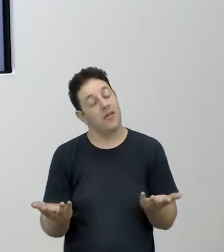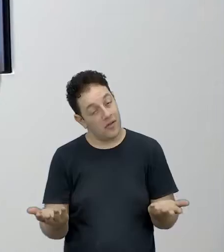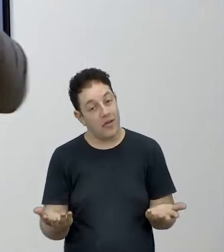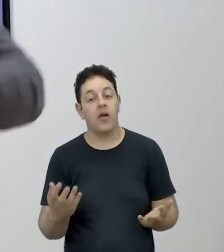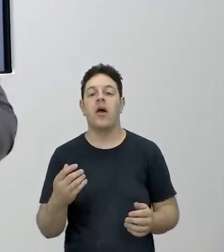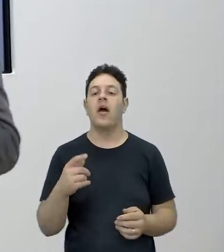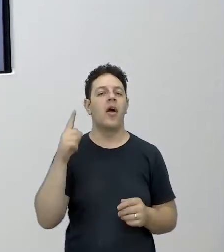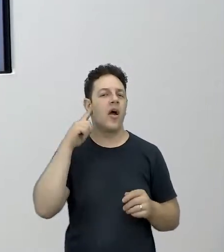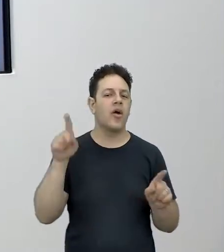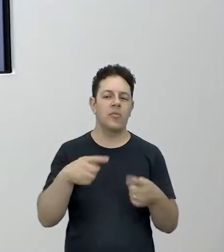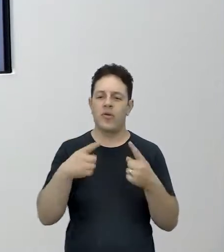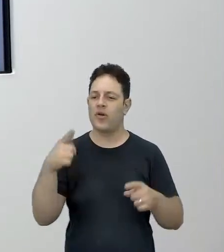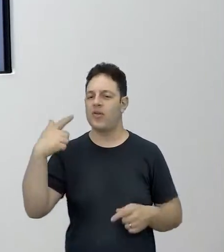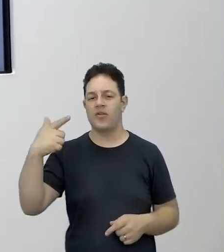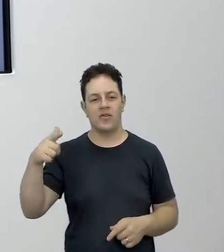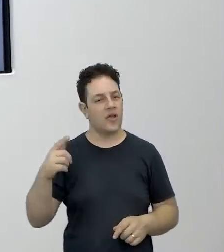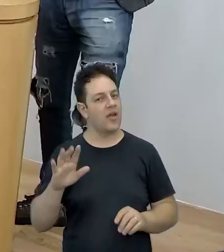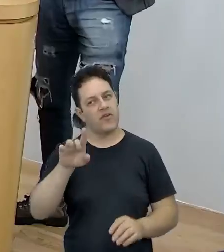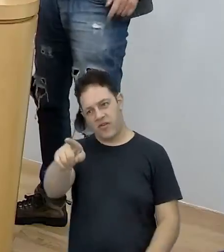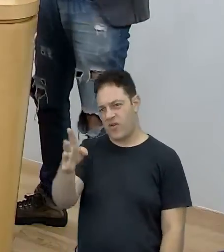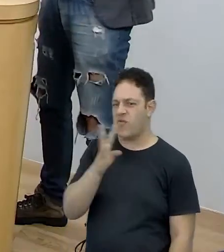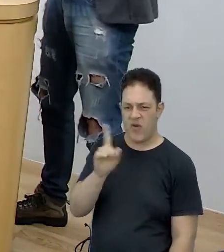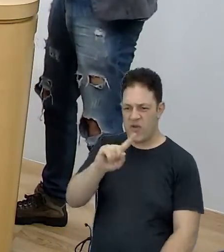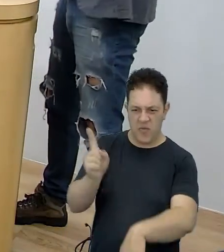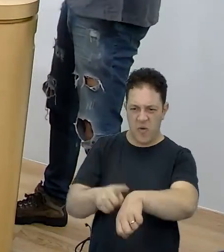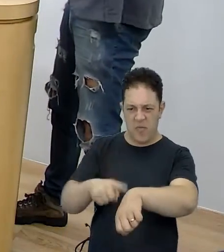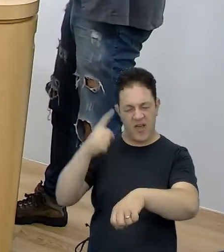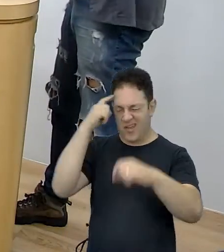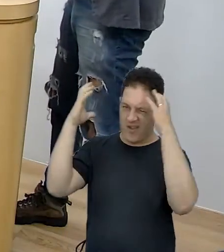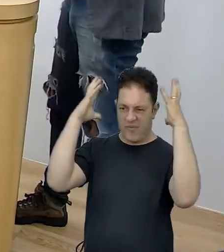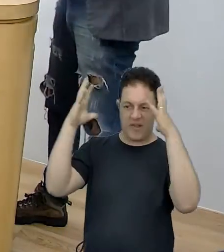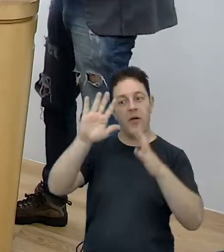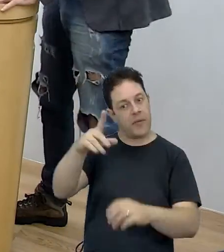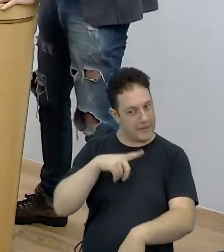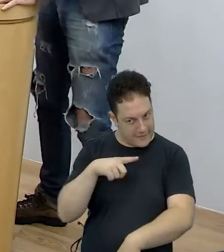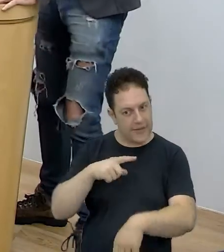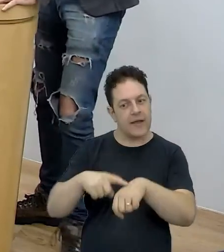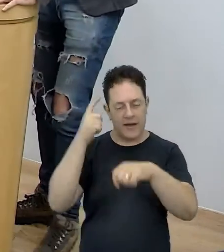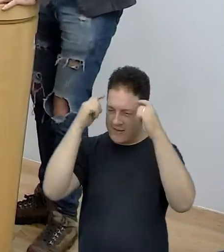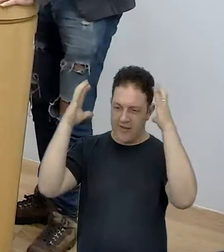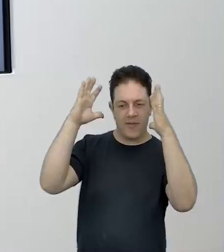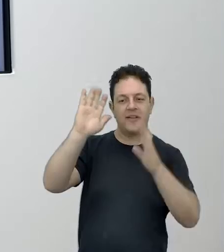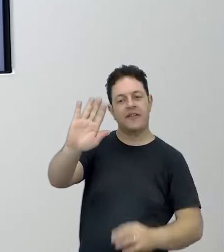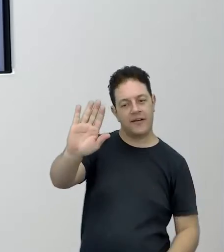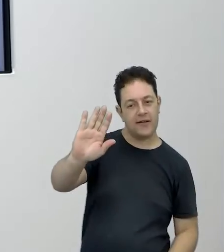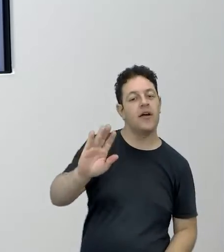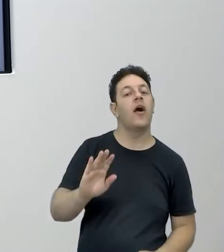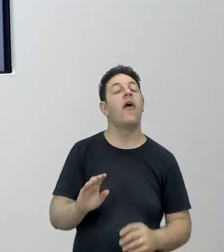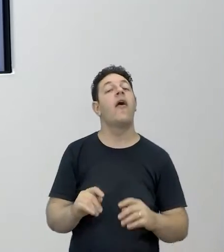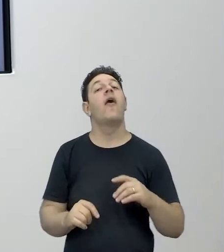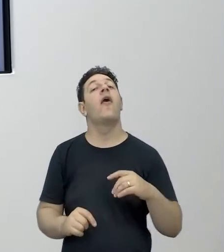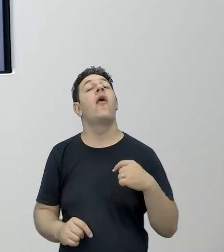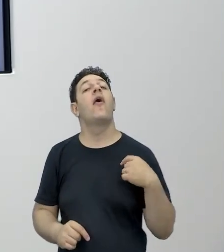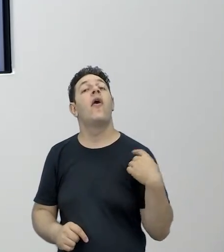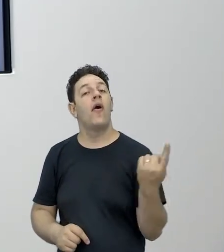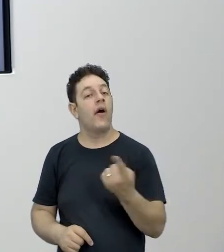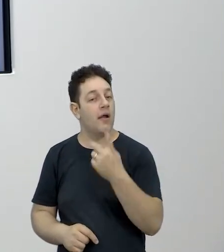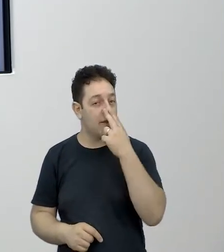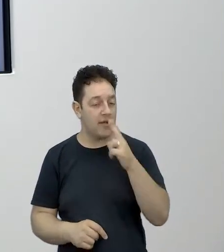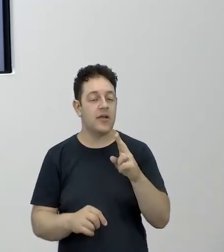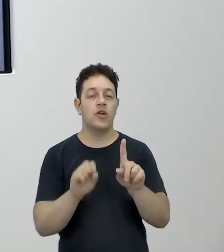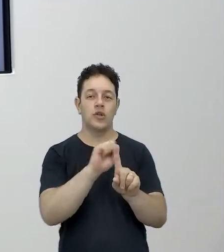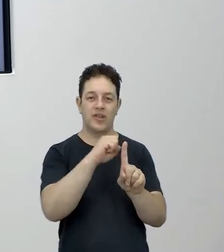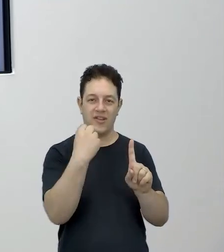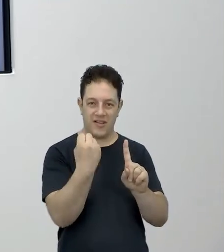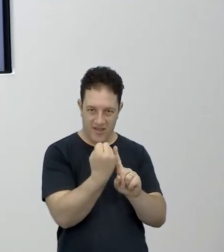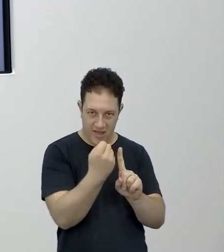tem a musiquinha do Momento Cabeção. Você não conhece o Momento Cabeção, mas existe o Momento Cabeção. Nós vamos sair de uma sociedade de